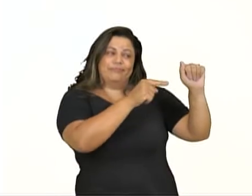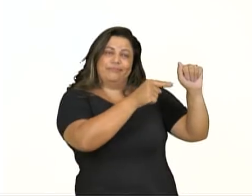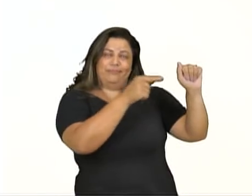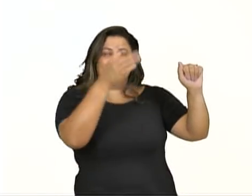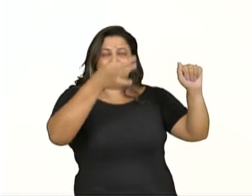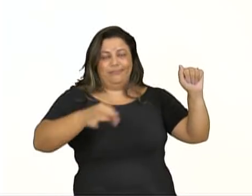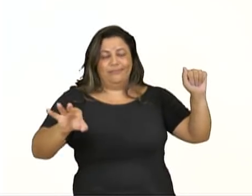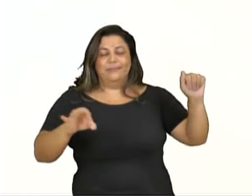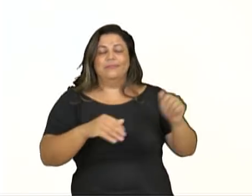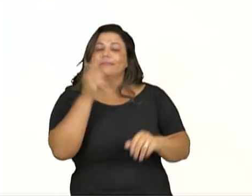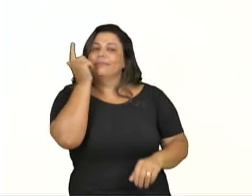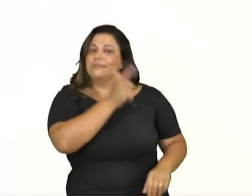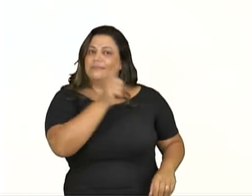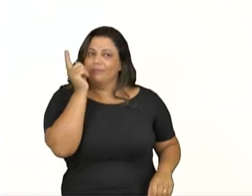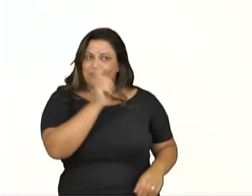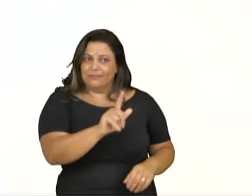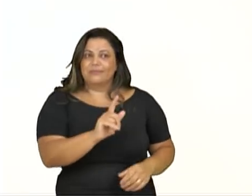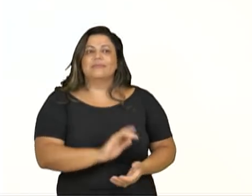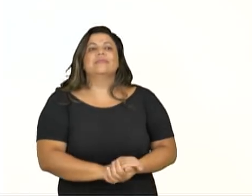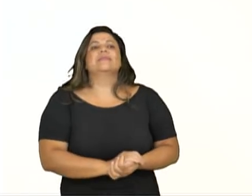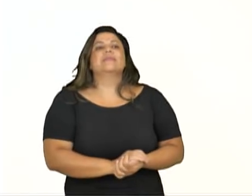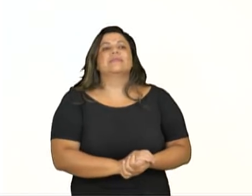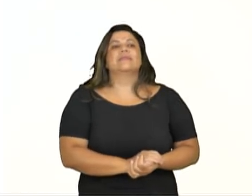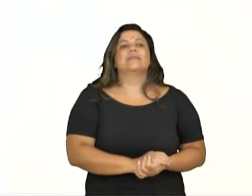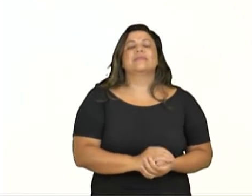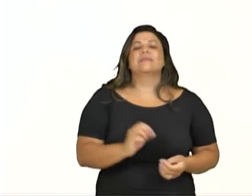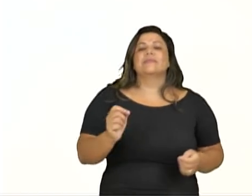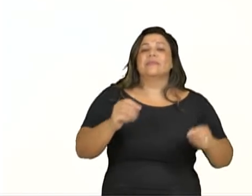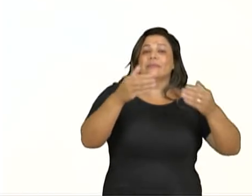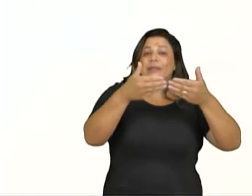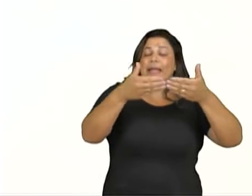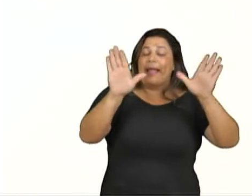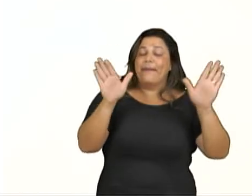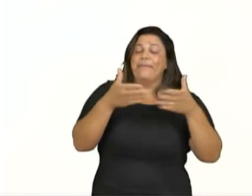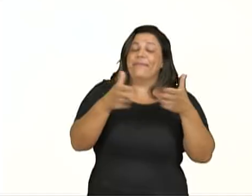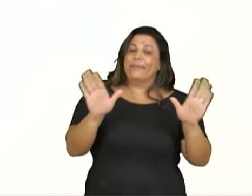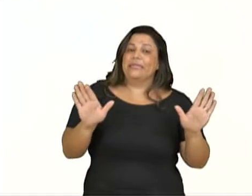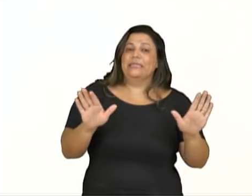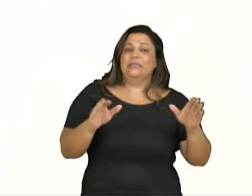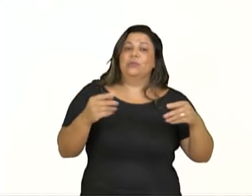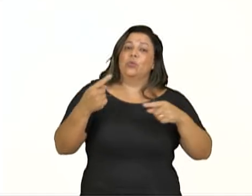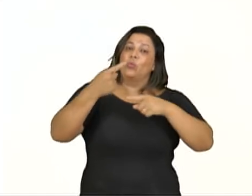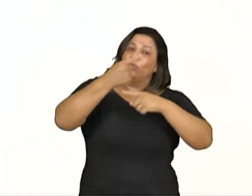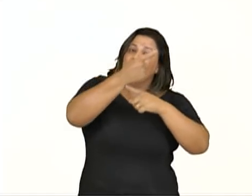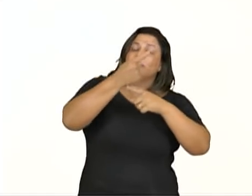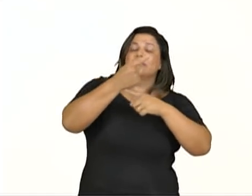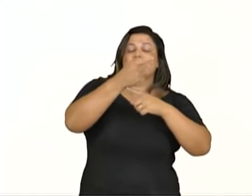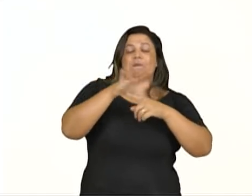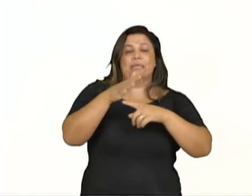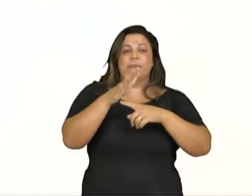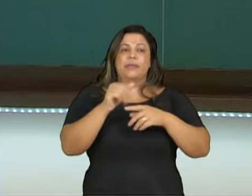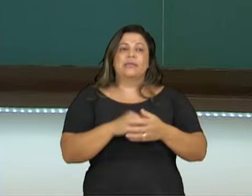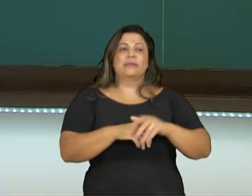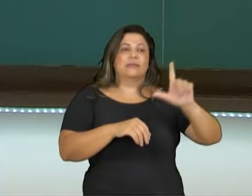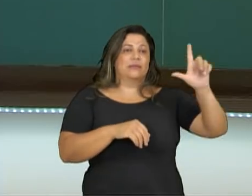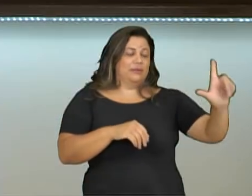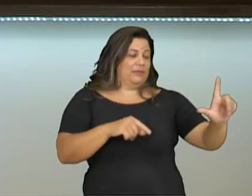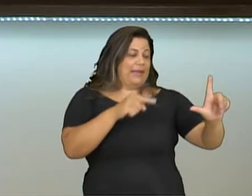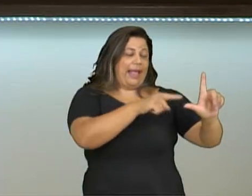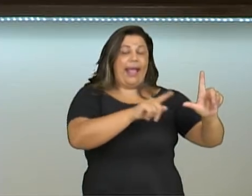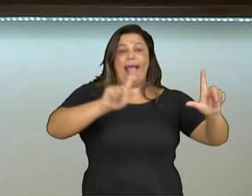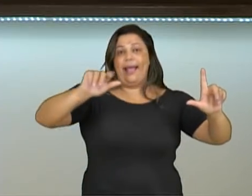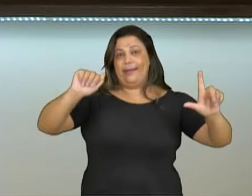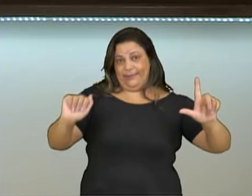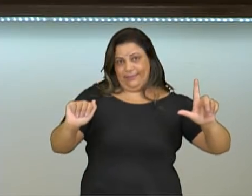nós vamos conseguir abrir o cofre quando a seta estiver no ponto médio entre a letra entre as